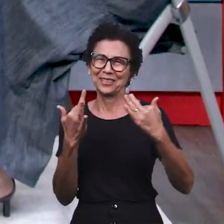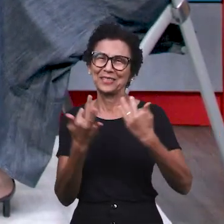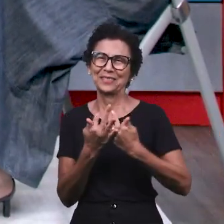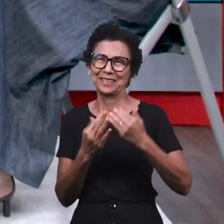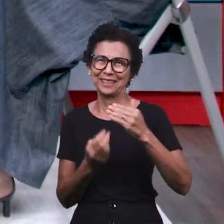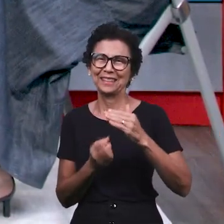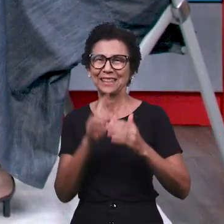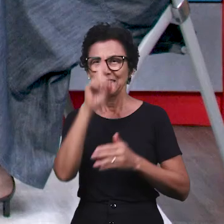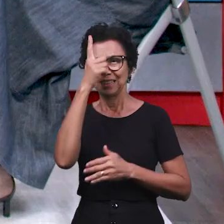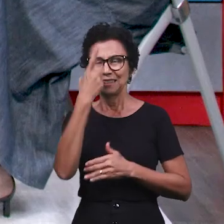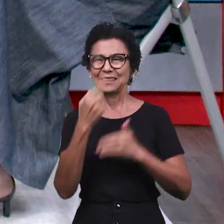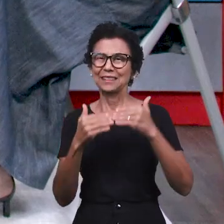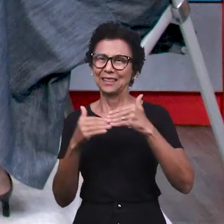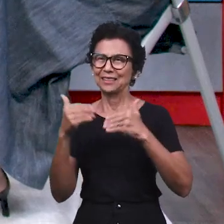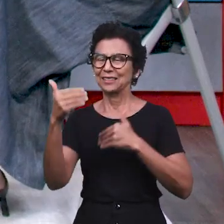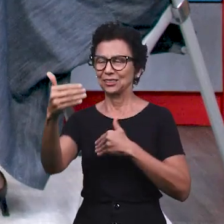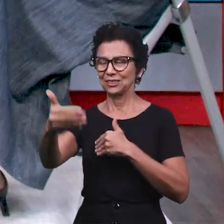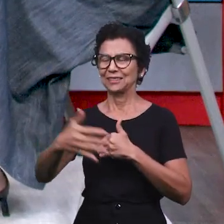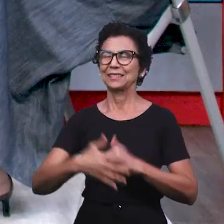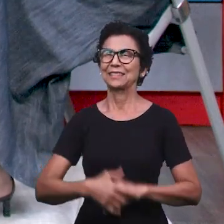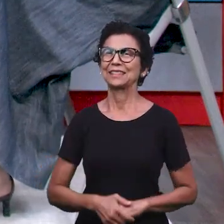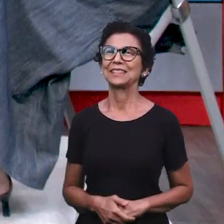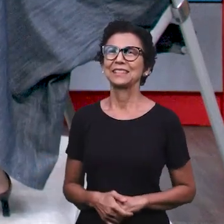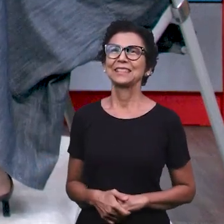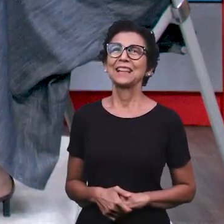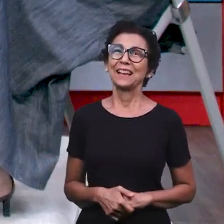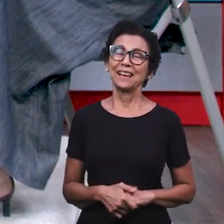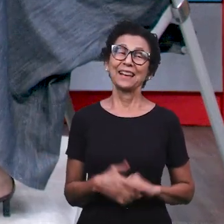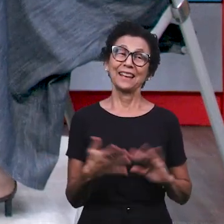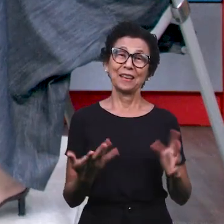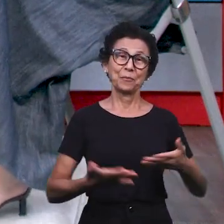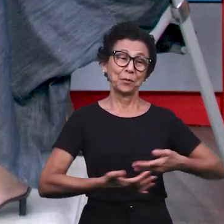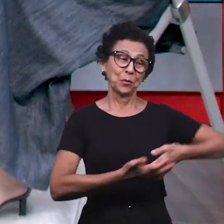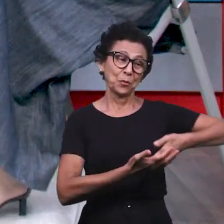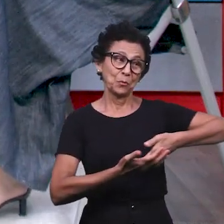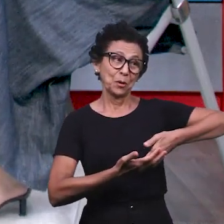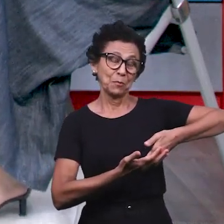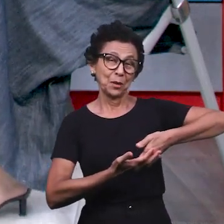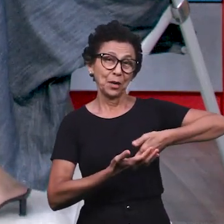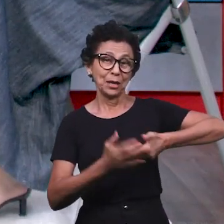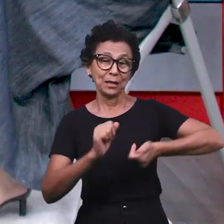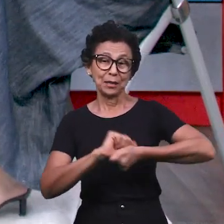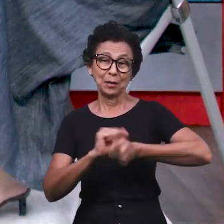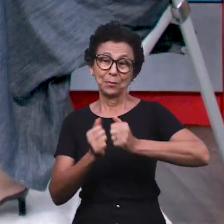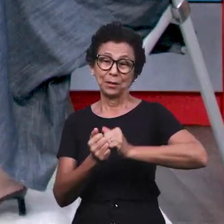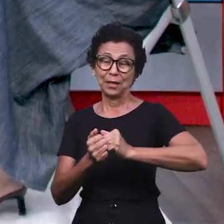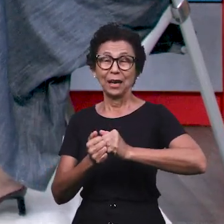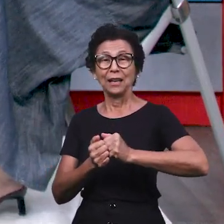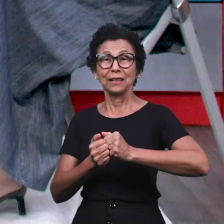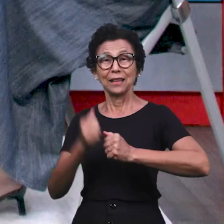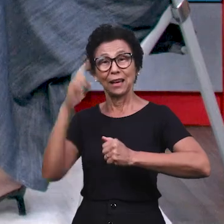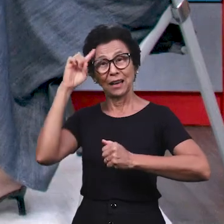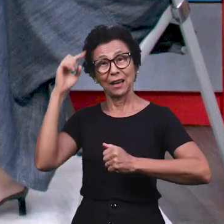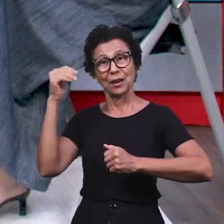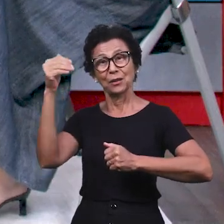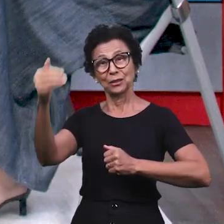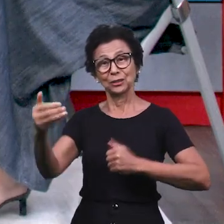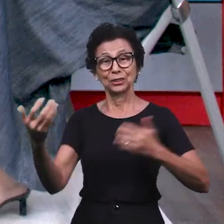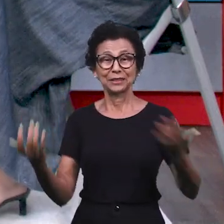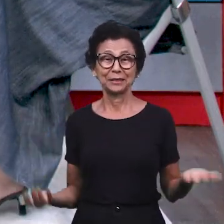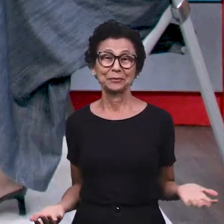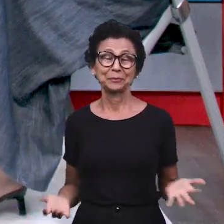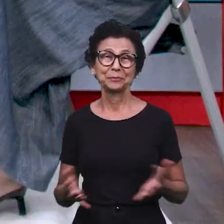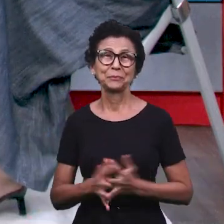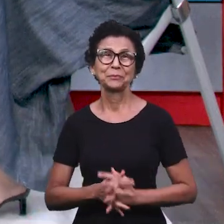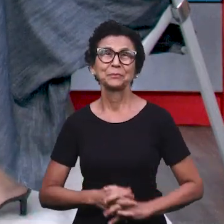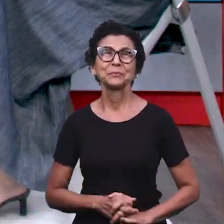né? Exatamente. Então o bebê, né, precisa a gente se adequar ali àquela Sim, rotina e acaba que você tem que se adequar